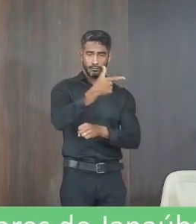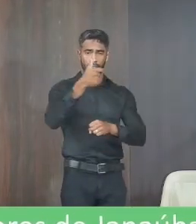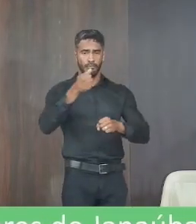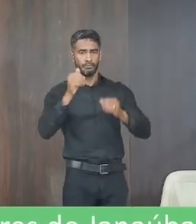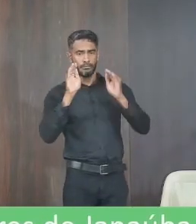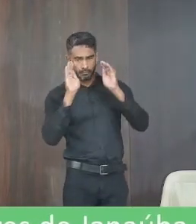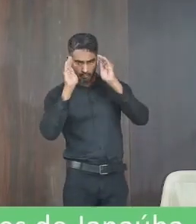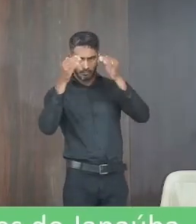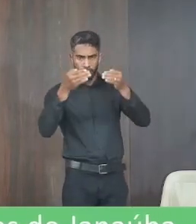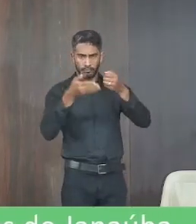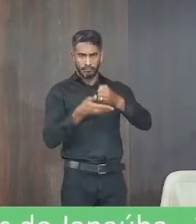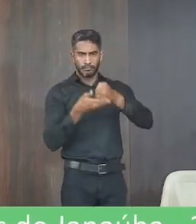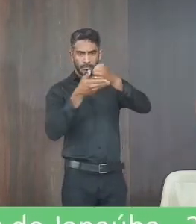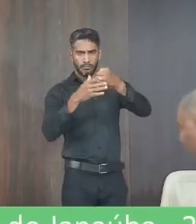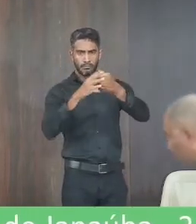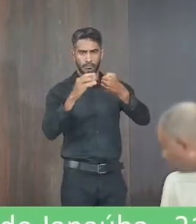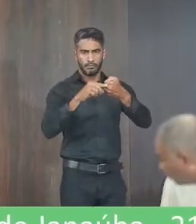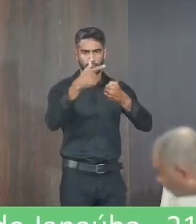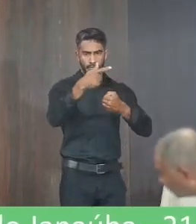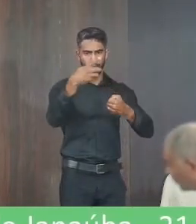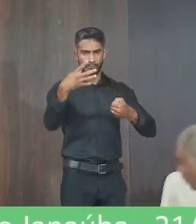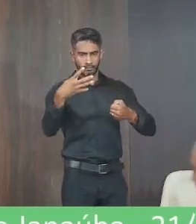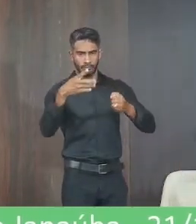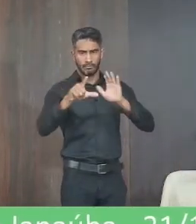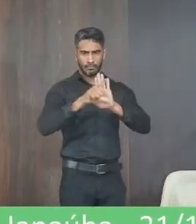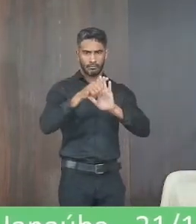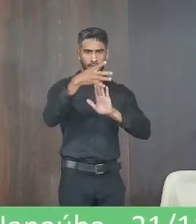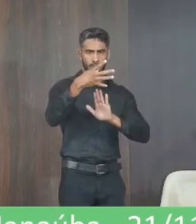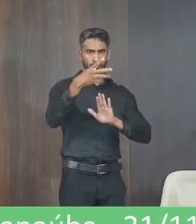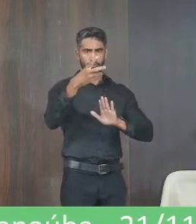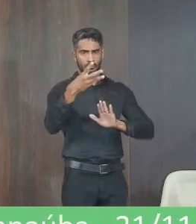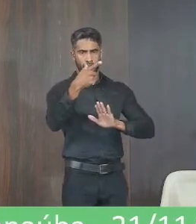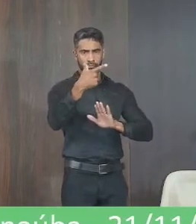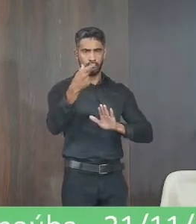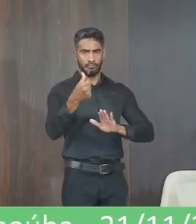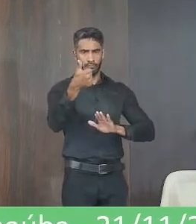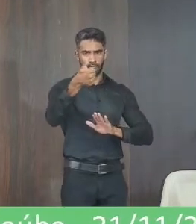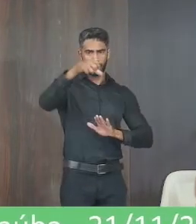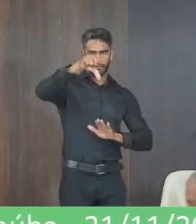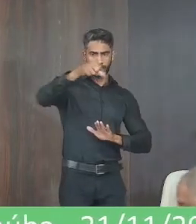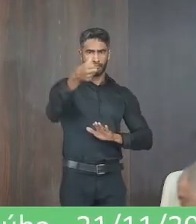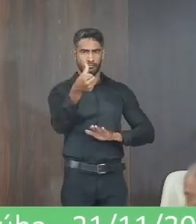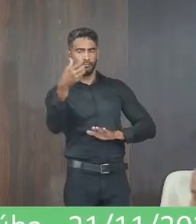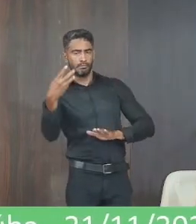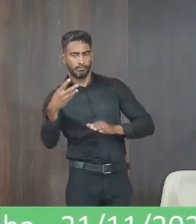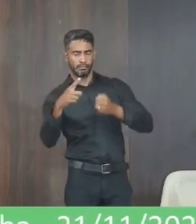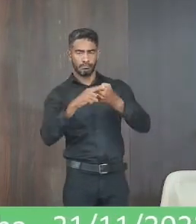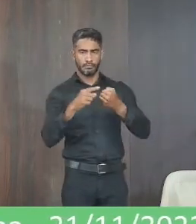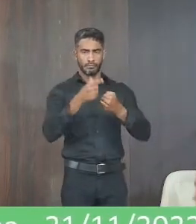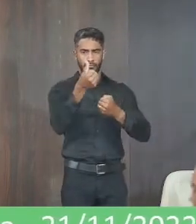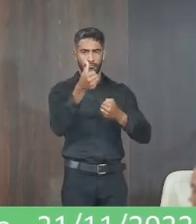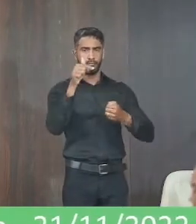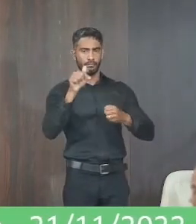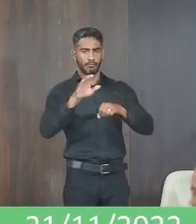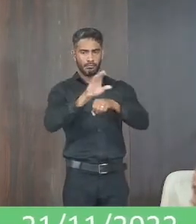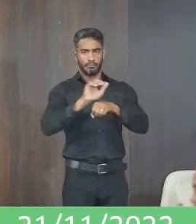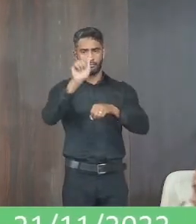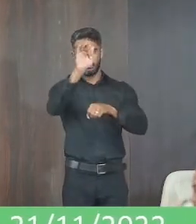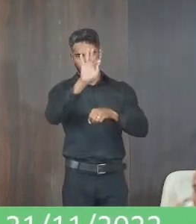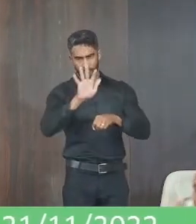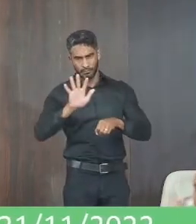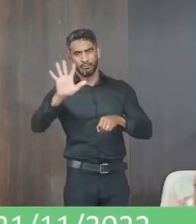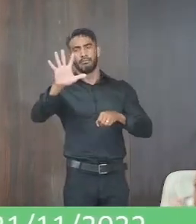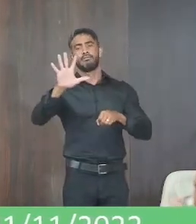com fundamento no artigo 43 da lei 4320 de 1964 e no artigo 67 inciso 6 da constituição federal